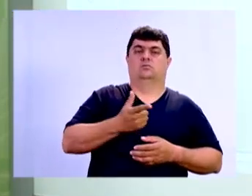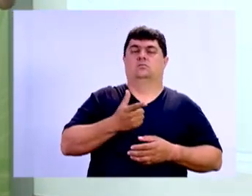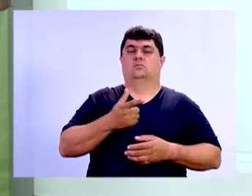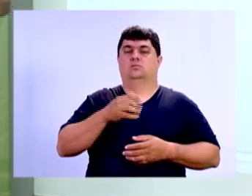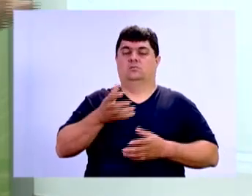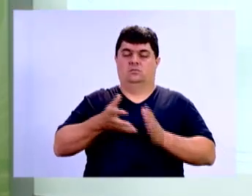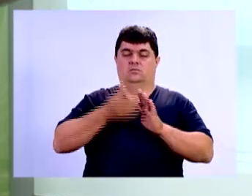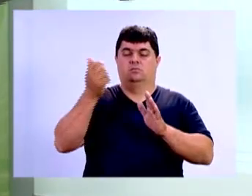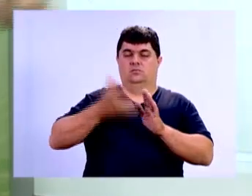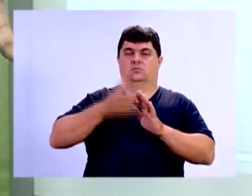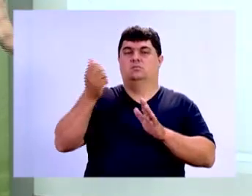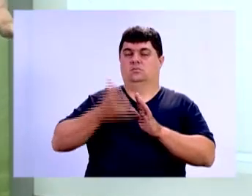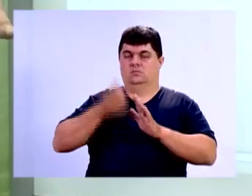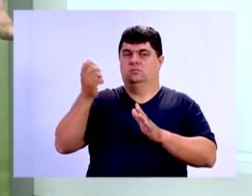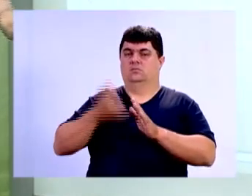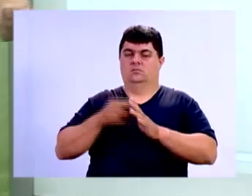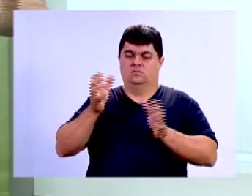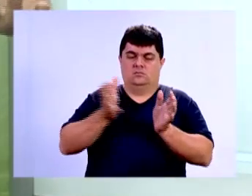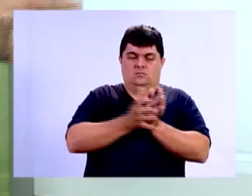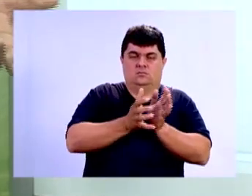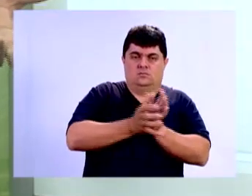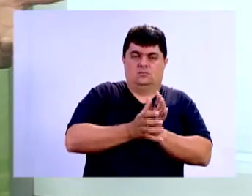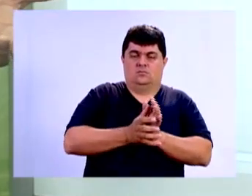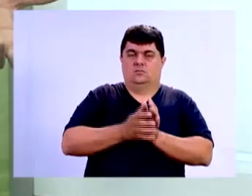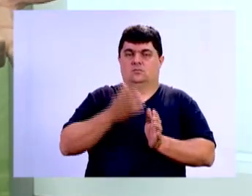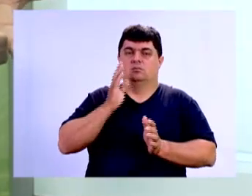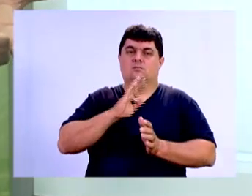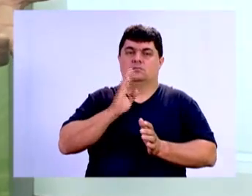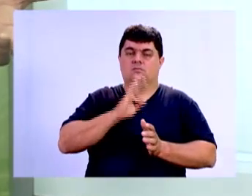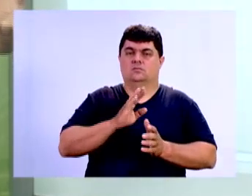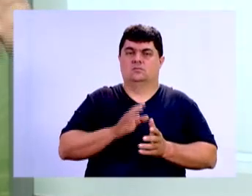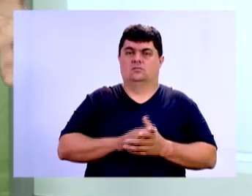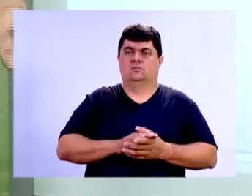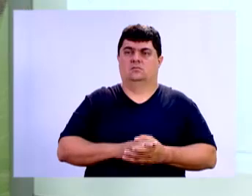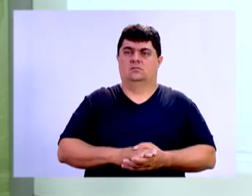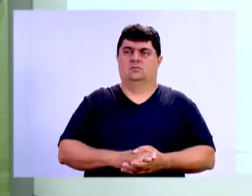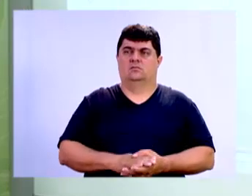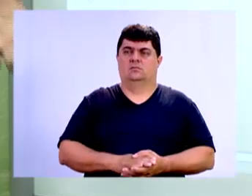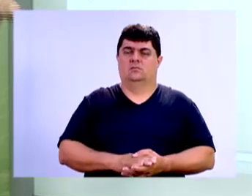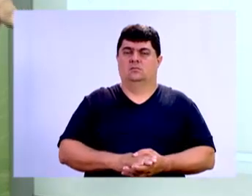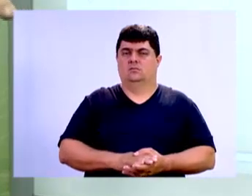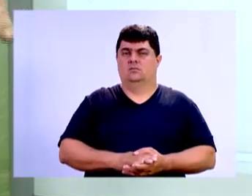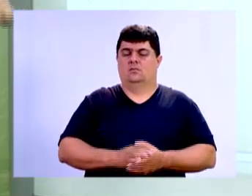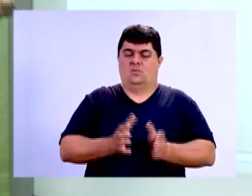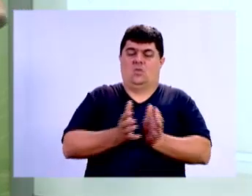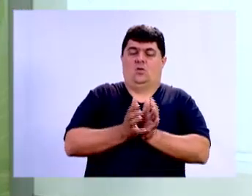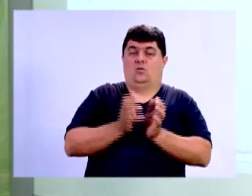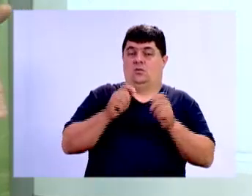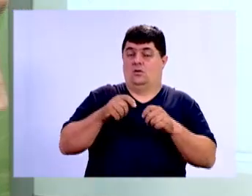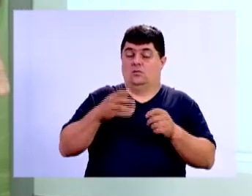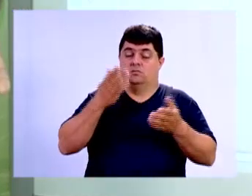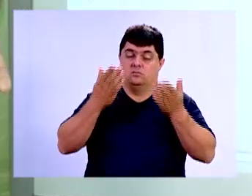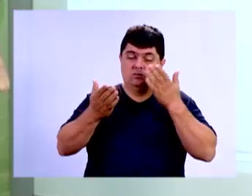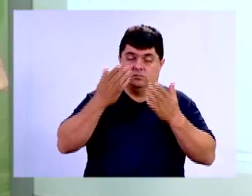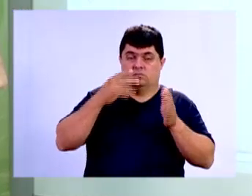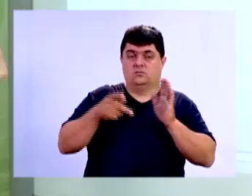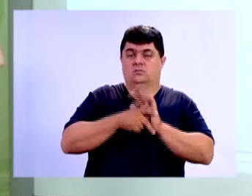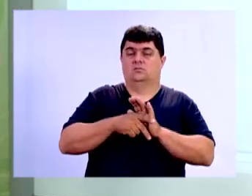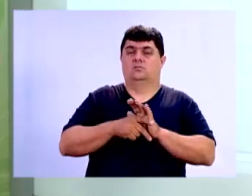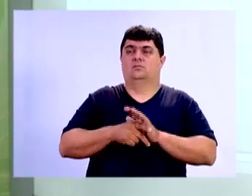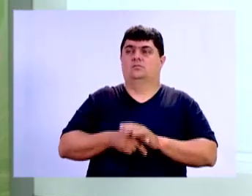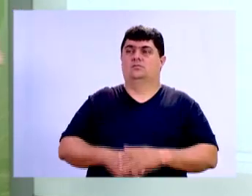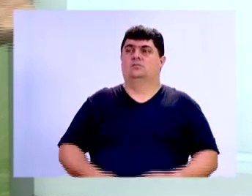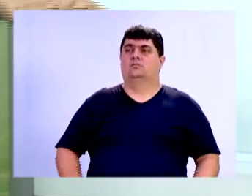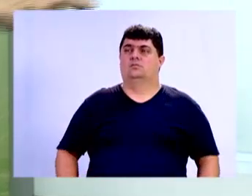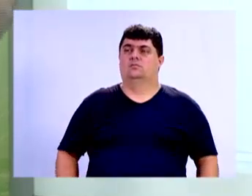tirar informações daquela coleção de objetos. Uma maneira de você, uma das funções de você ter essa coleção é justamente você analisar essas coleções,